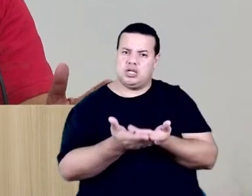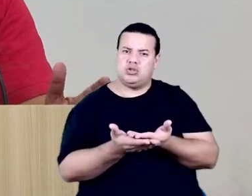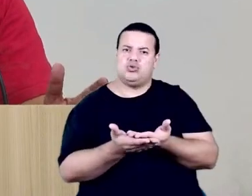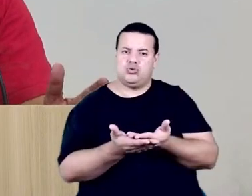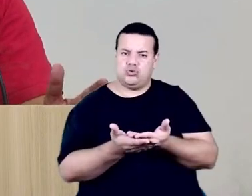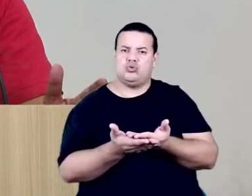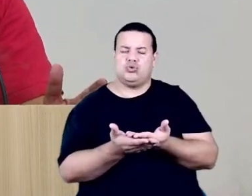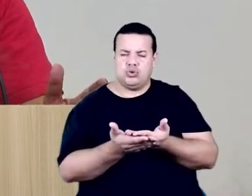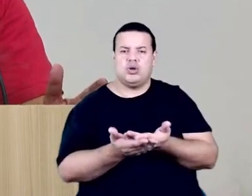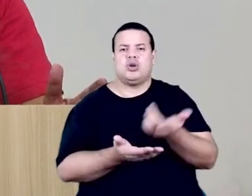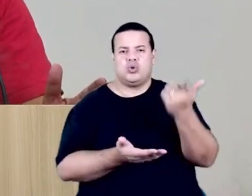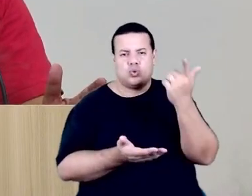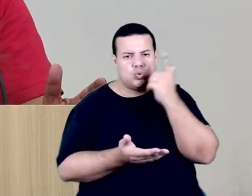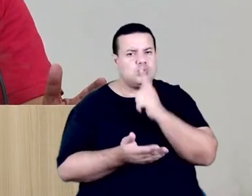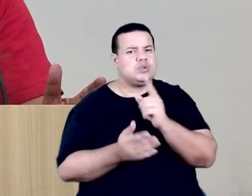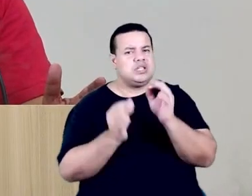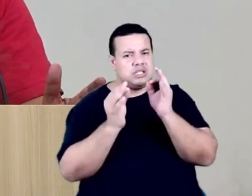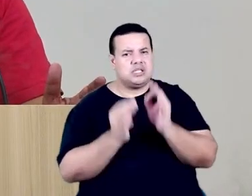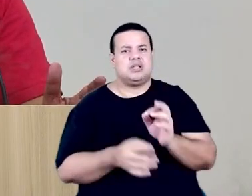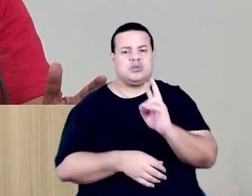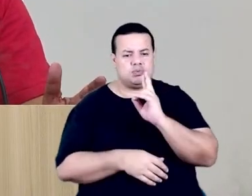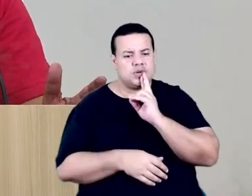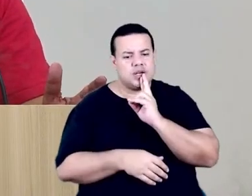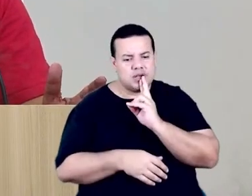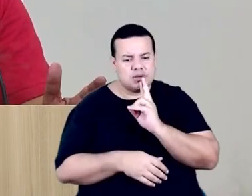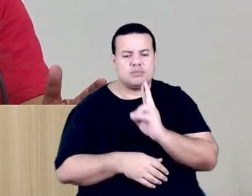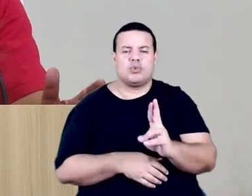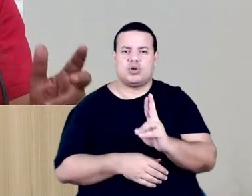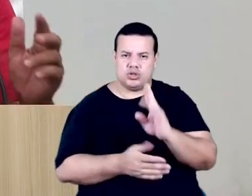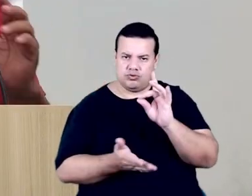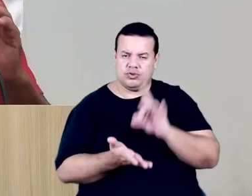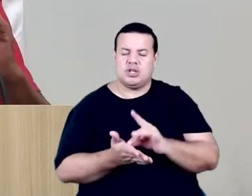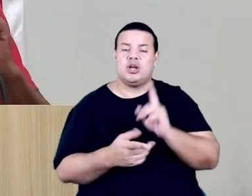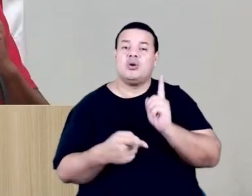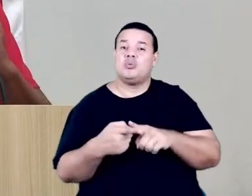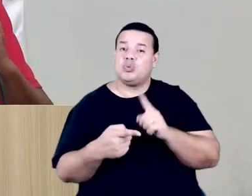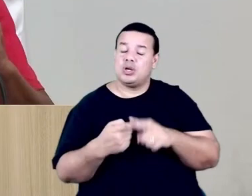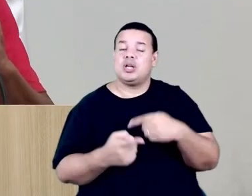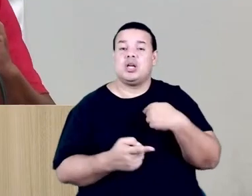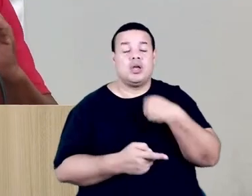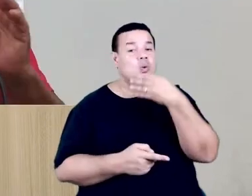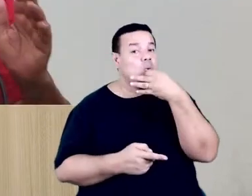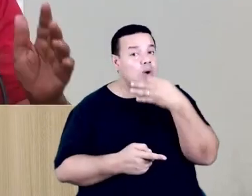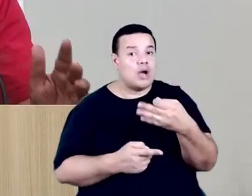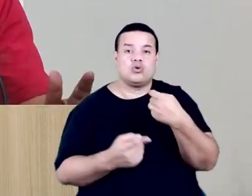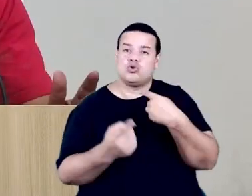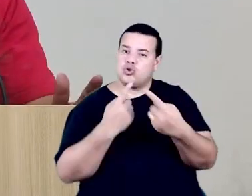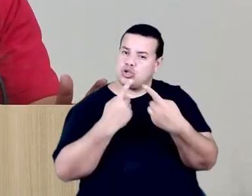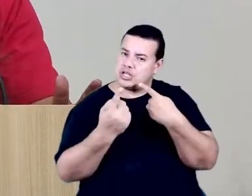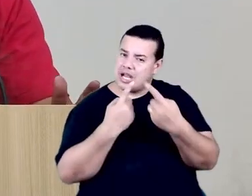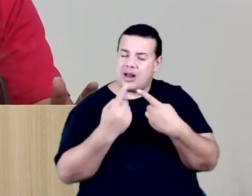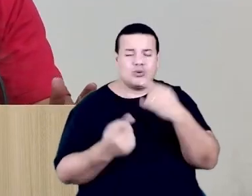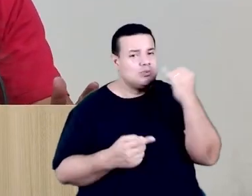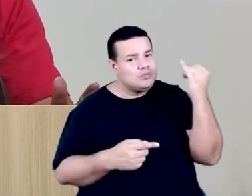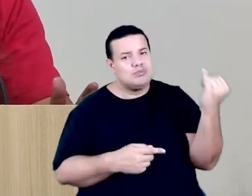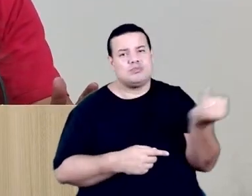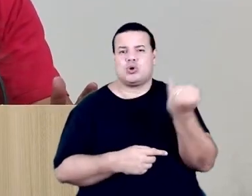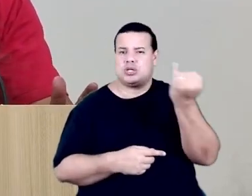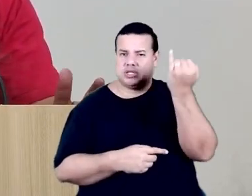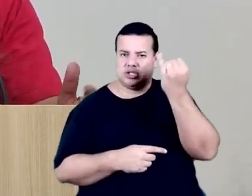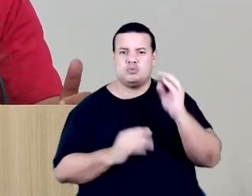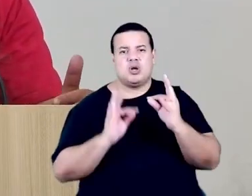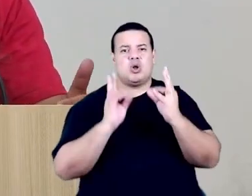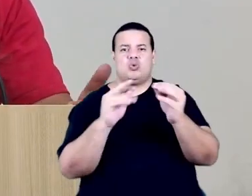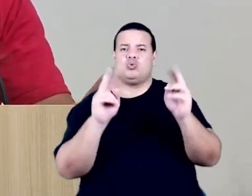que vai dar uma boa resposta nessas nesses atos aí porque eu acho que o diálogo é imprescindível em qualquer tipo de assunto